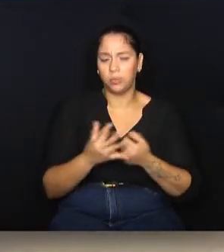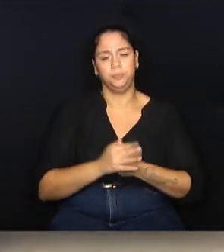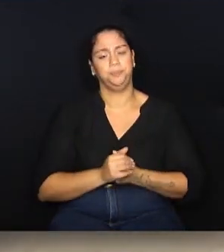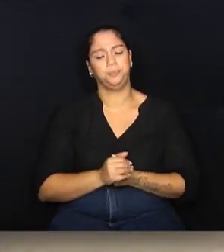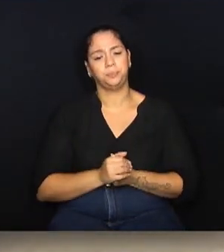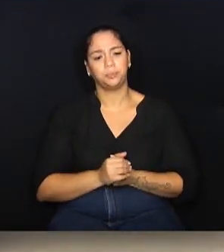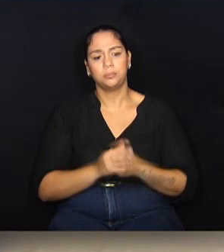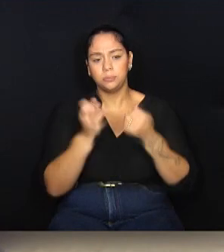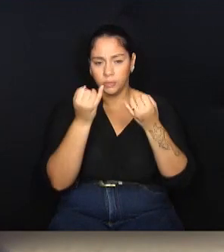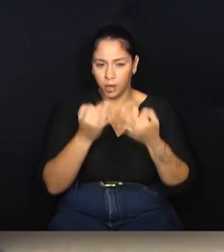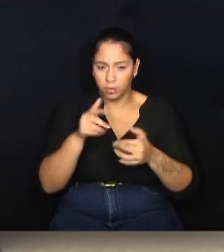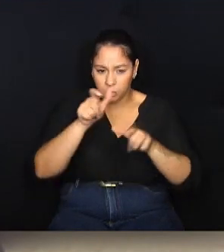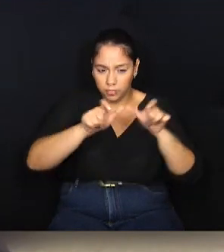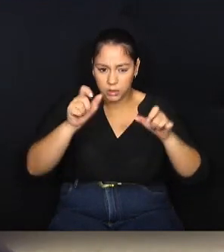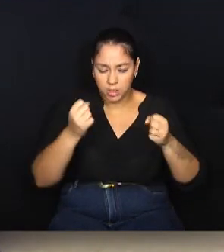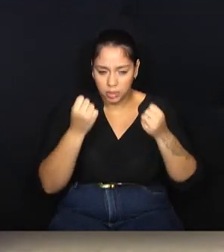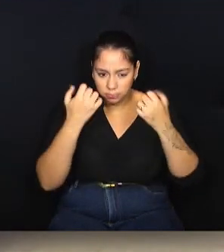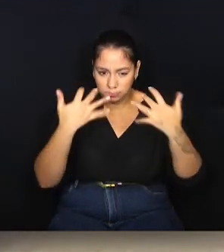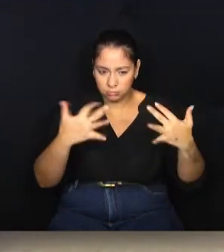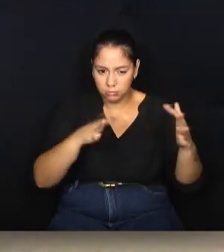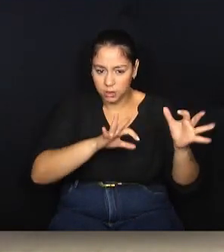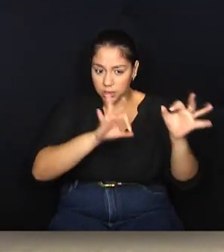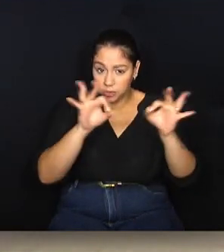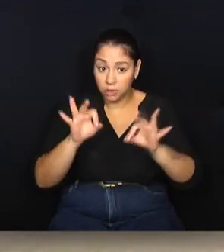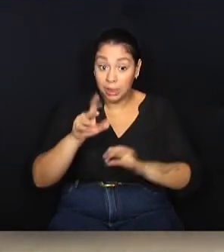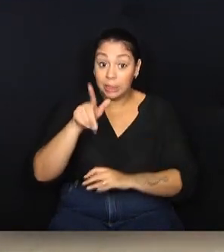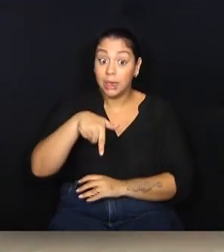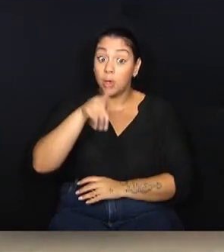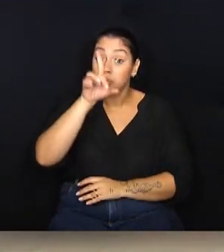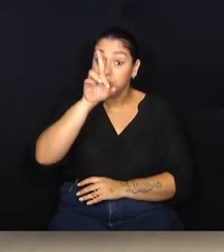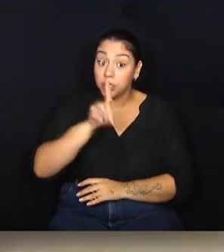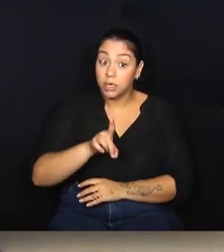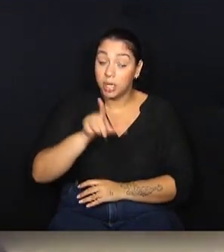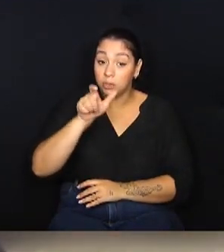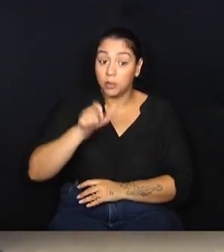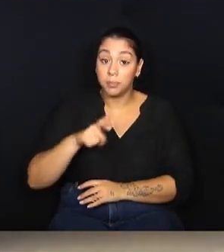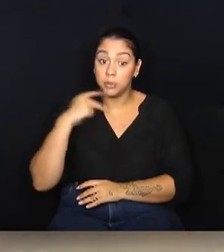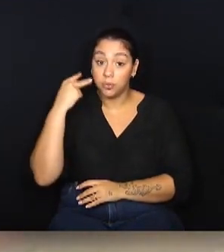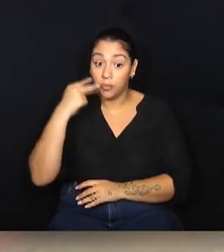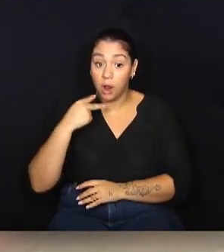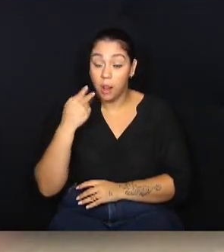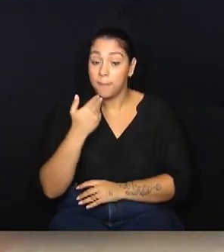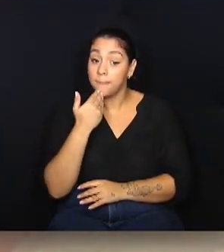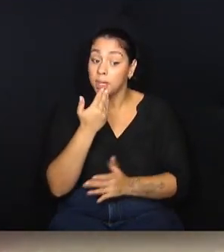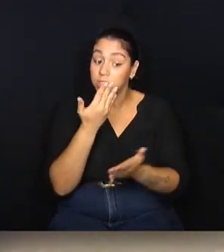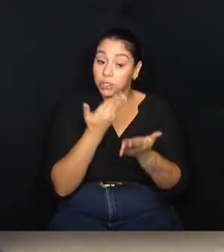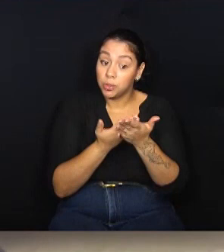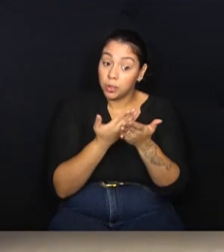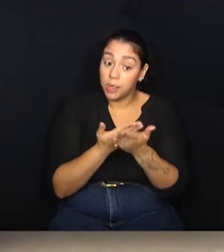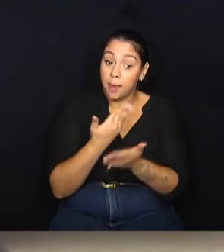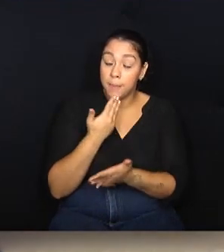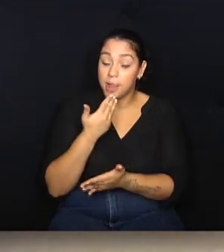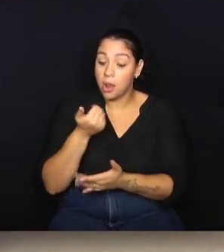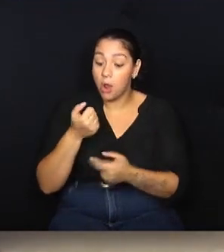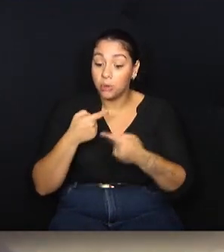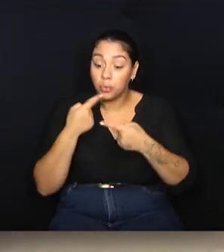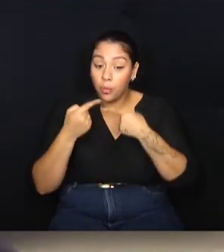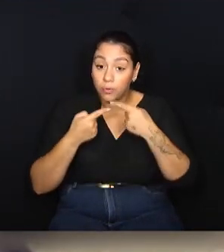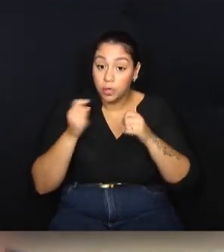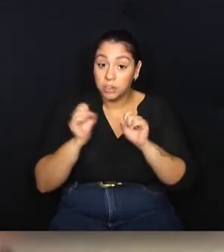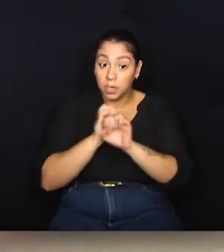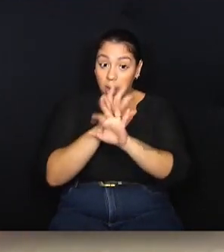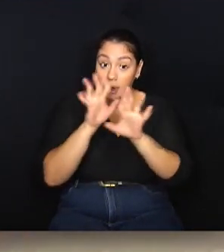nosso telespectador da Câmara que é um direito do vereador pedir vista para ele dirimir eventuais dúvidas, inclusive fazer um